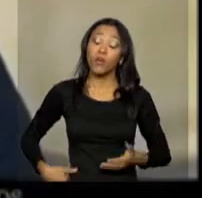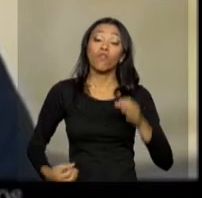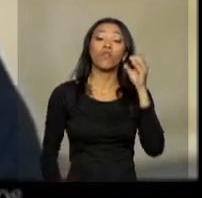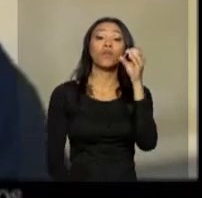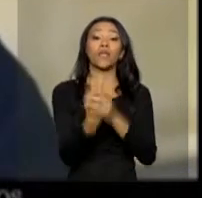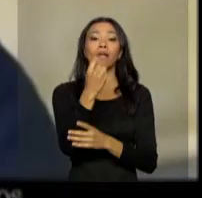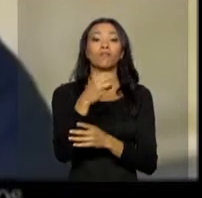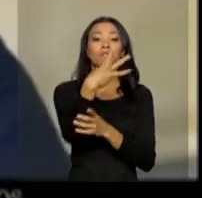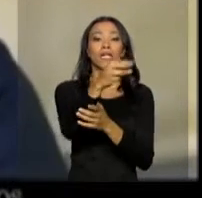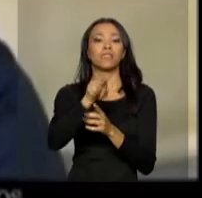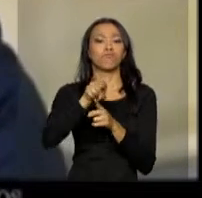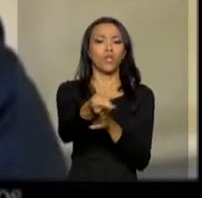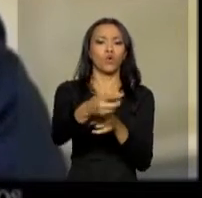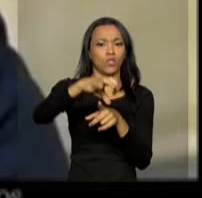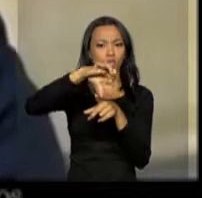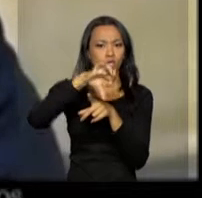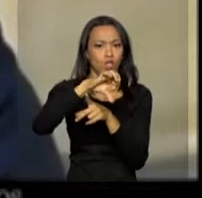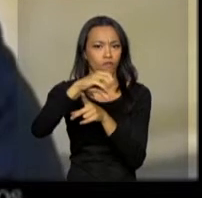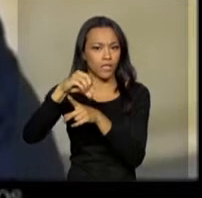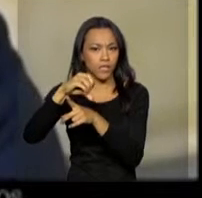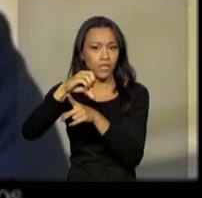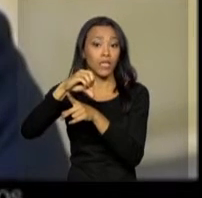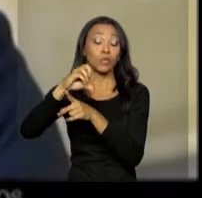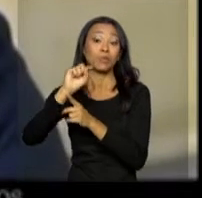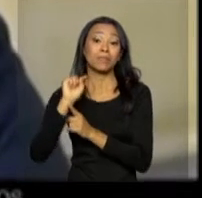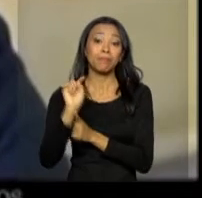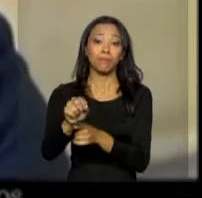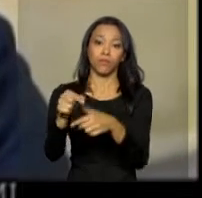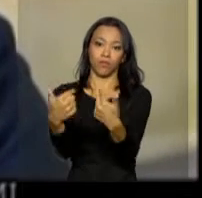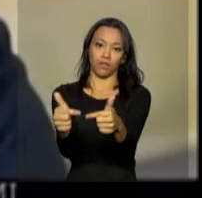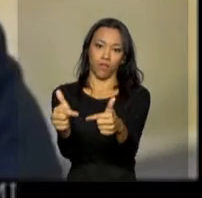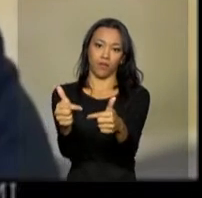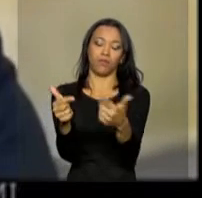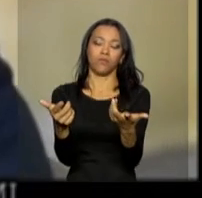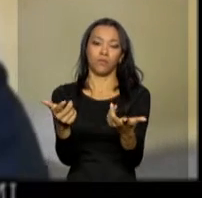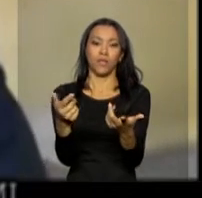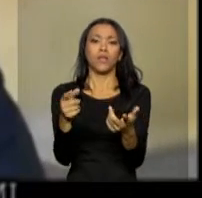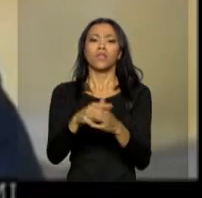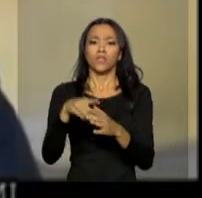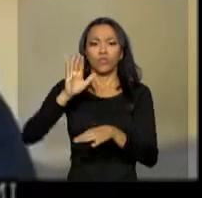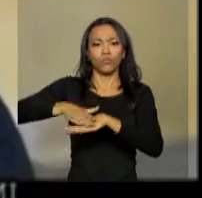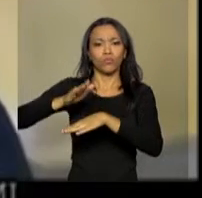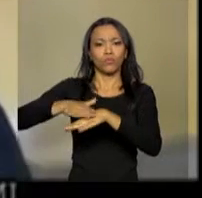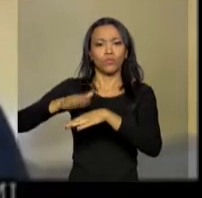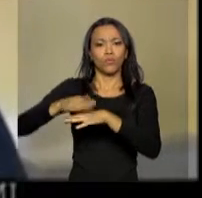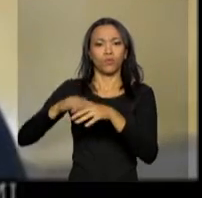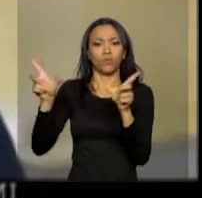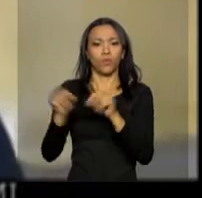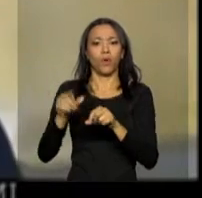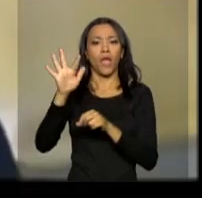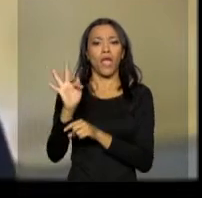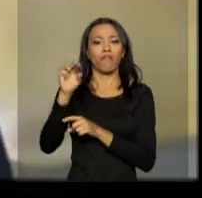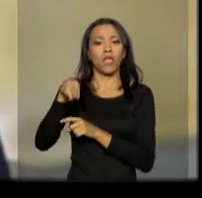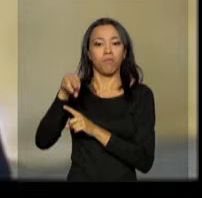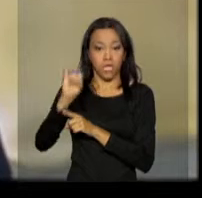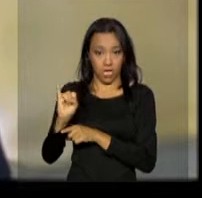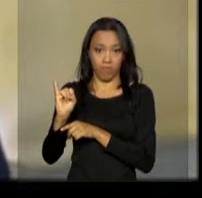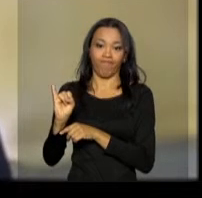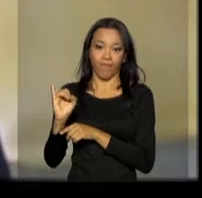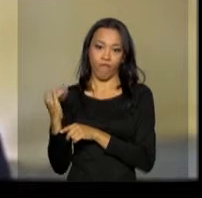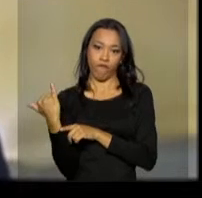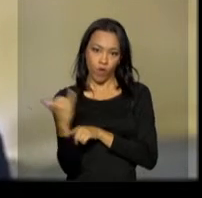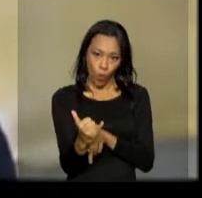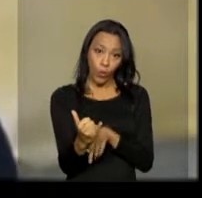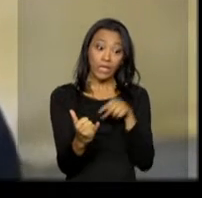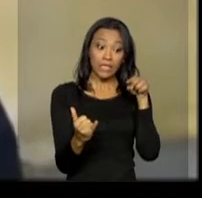3 milhões e 900 mil novos empregos. Segundo o Fundo Monetário Internacional, o FMI, isso